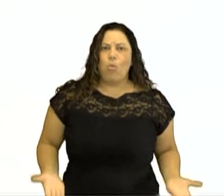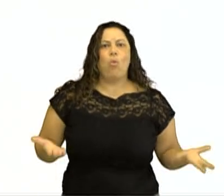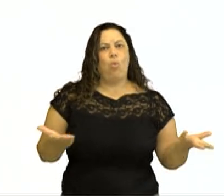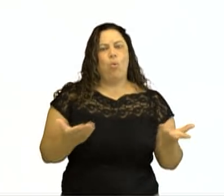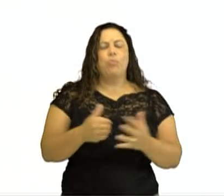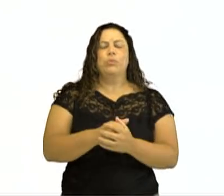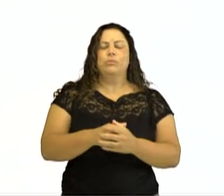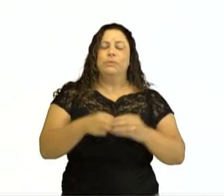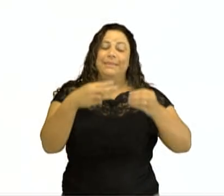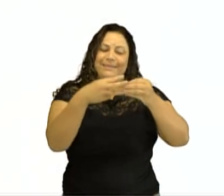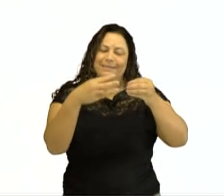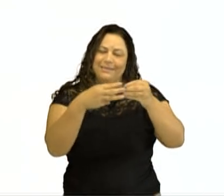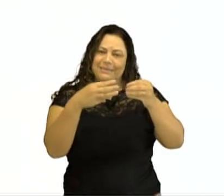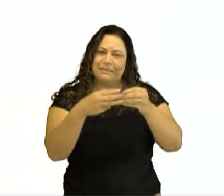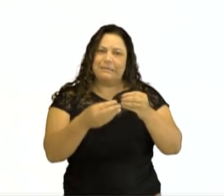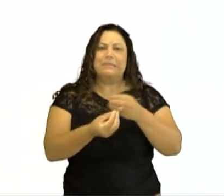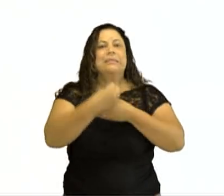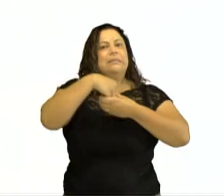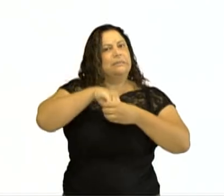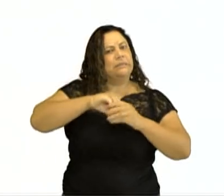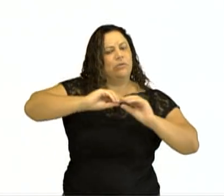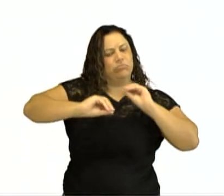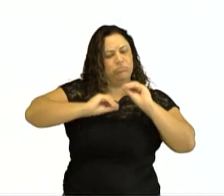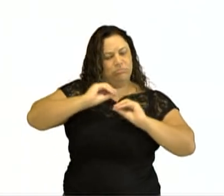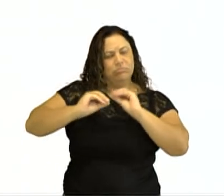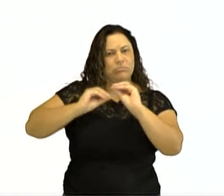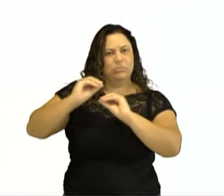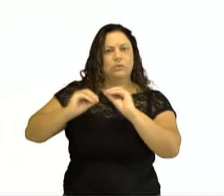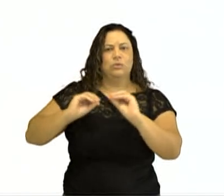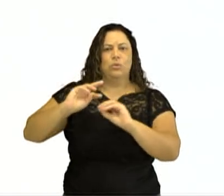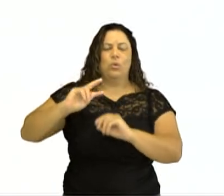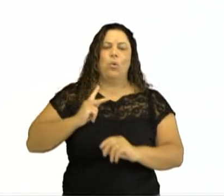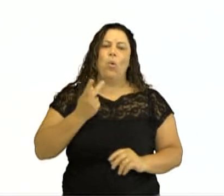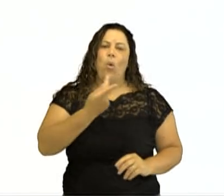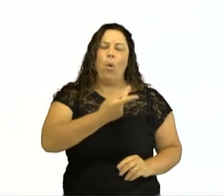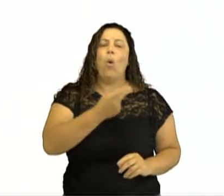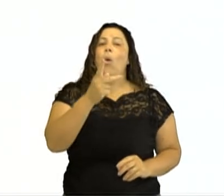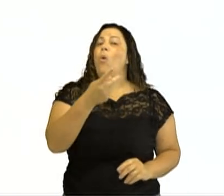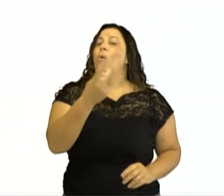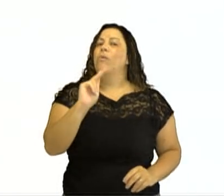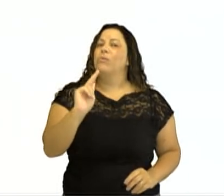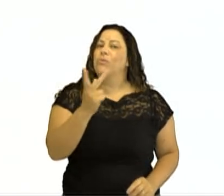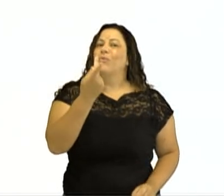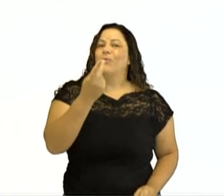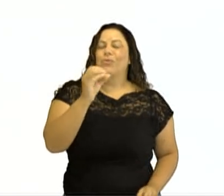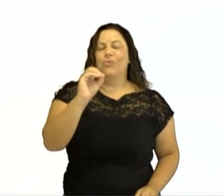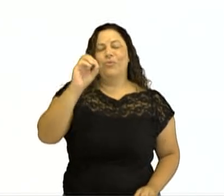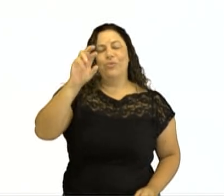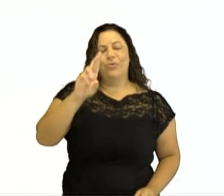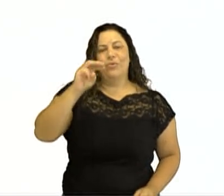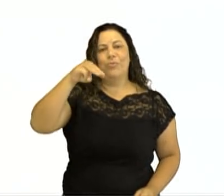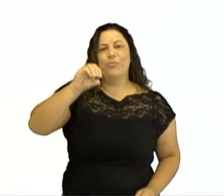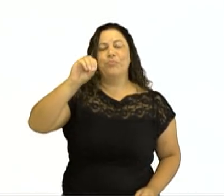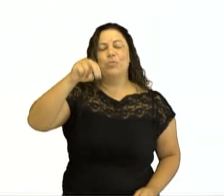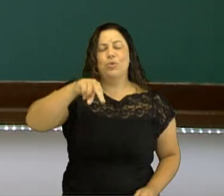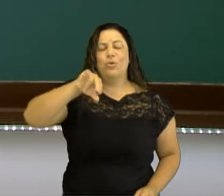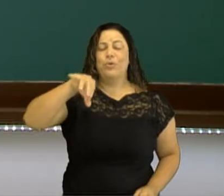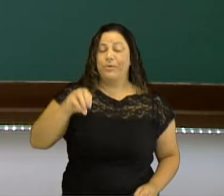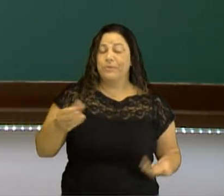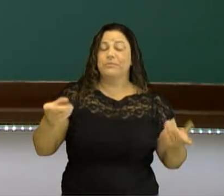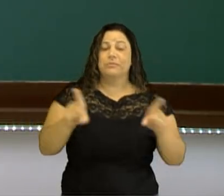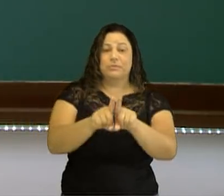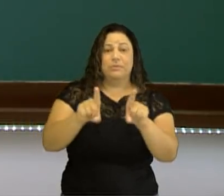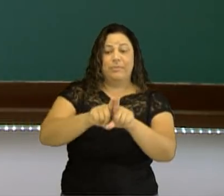membranas celulares, participam da formação de hormônios, entre outras funções que eles desempenham.